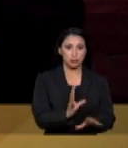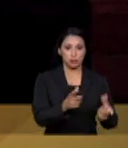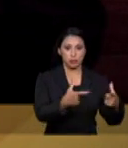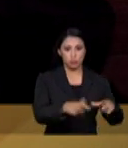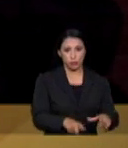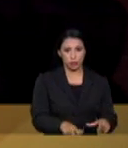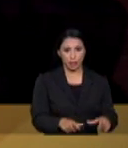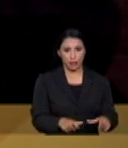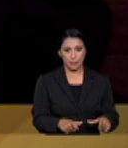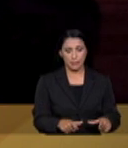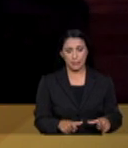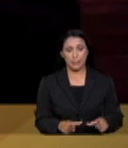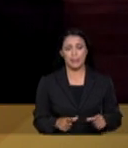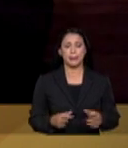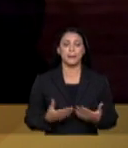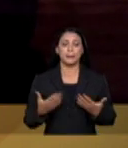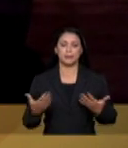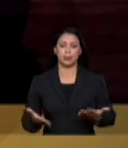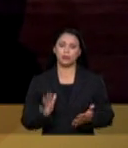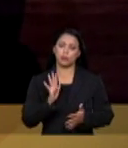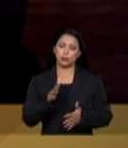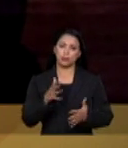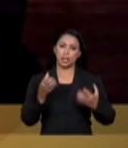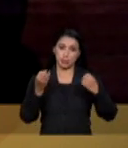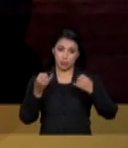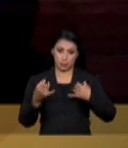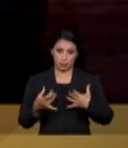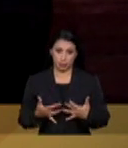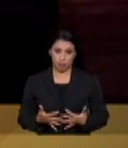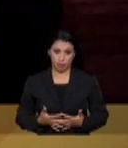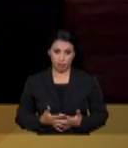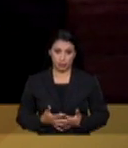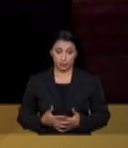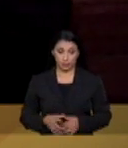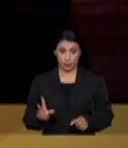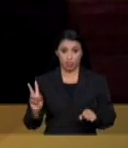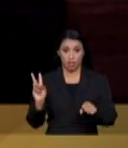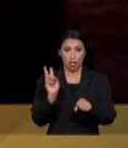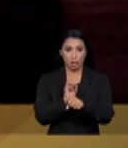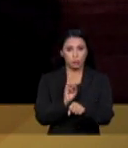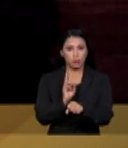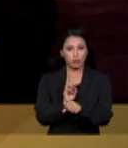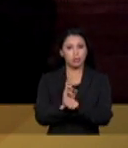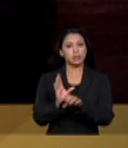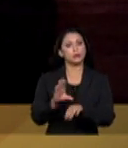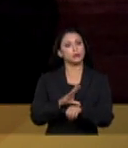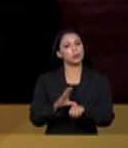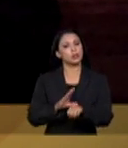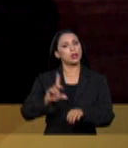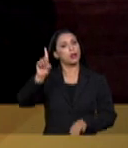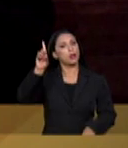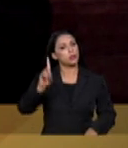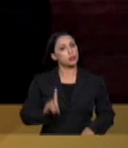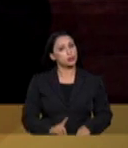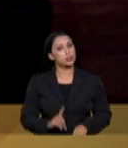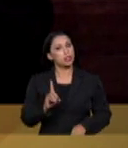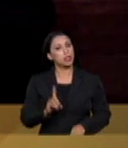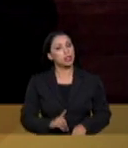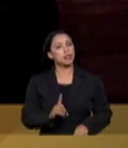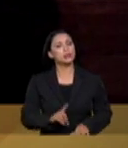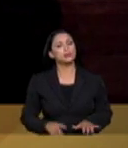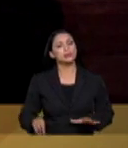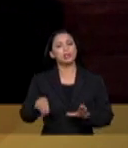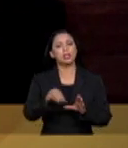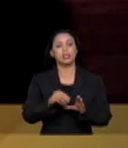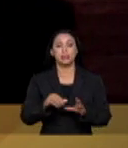elencada nesse ponto com duplo que a proteção condicional aos direitos e originais sobre